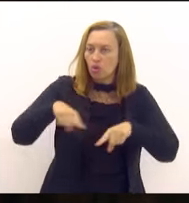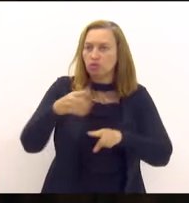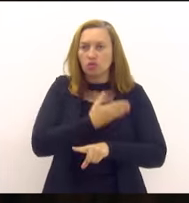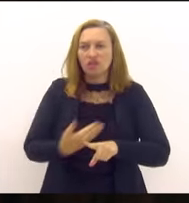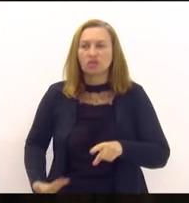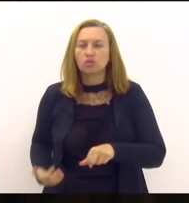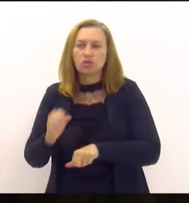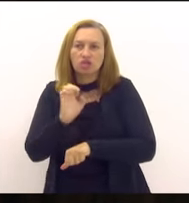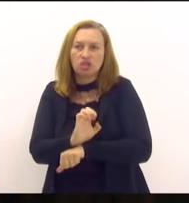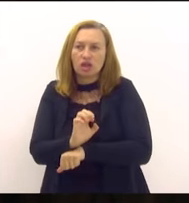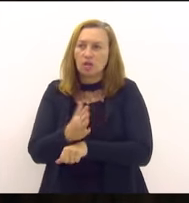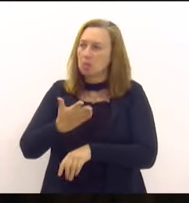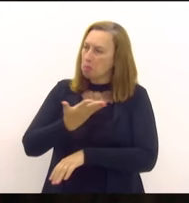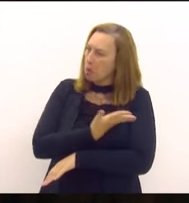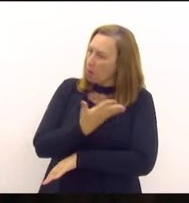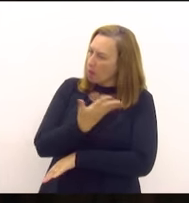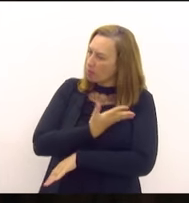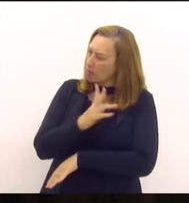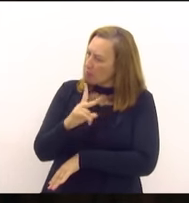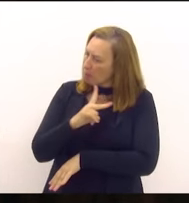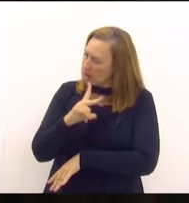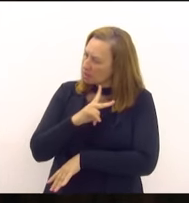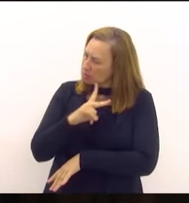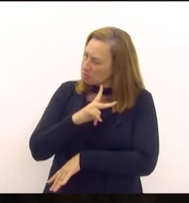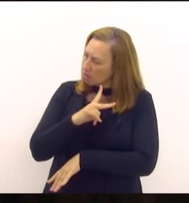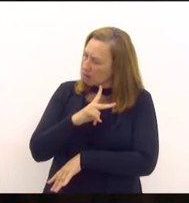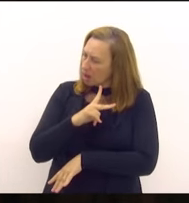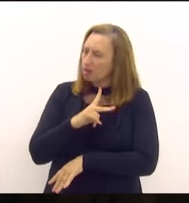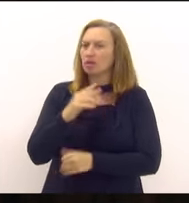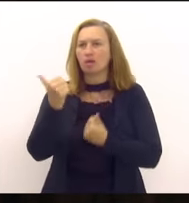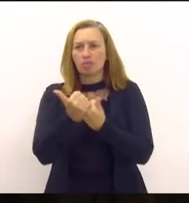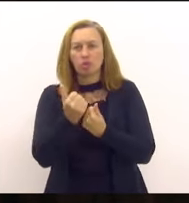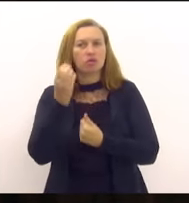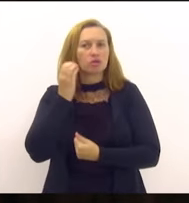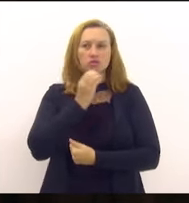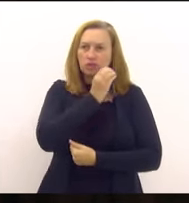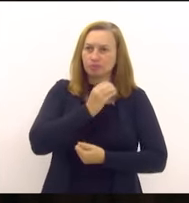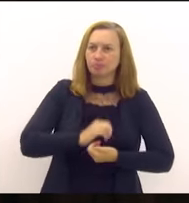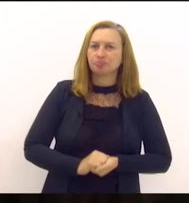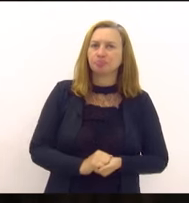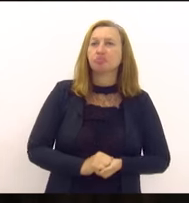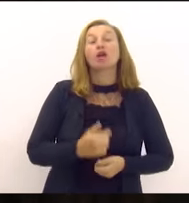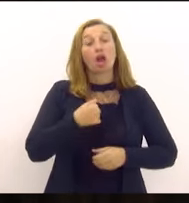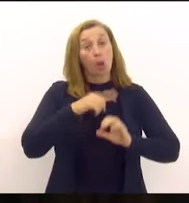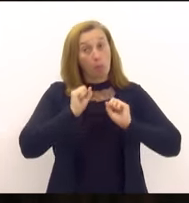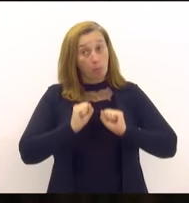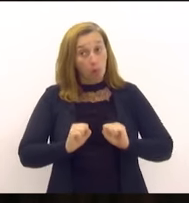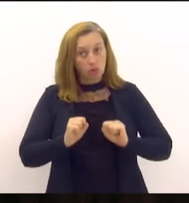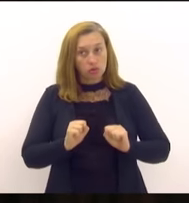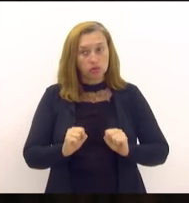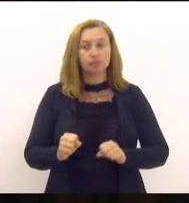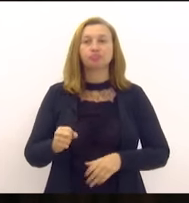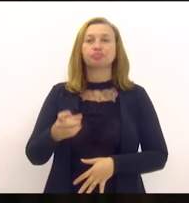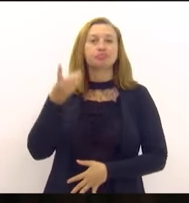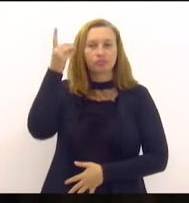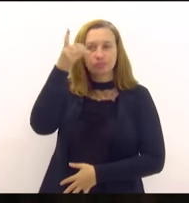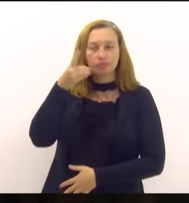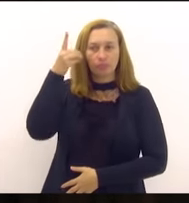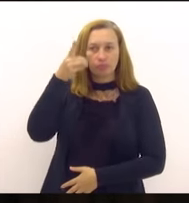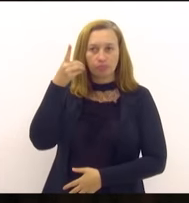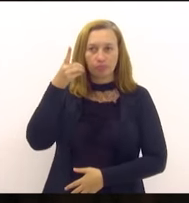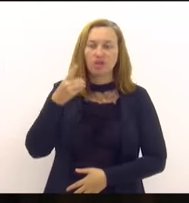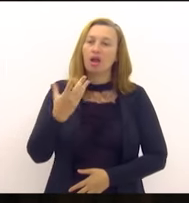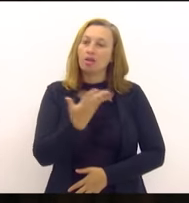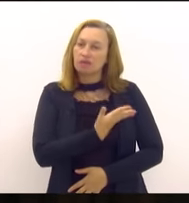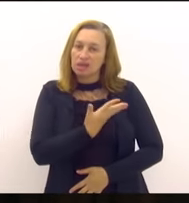estado, meu amigo pessoal, meu aliado, Cláudio Castro. Eu posso, enquanto deputado, e no grau